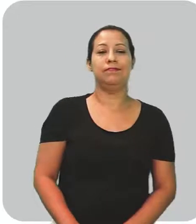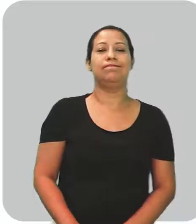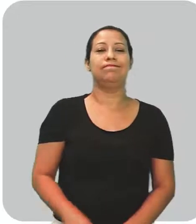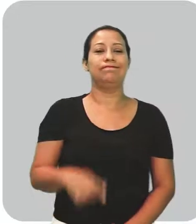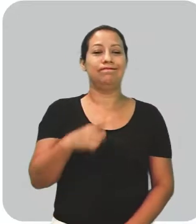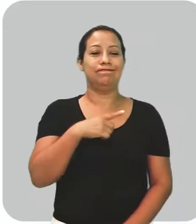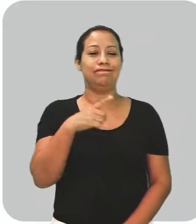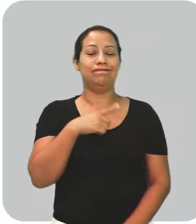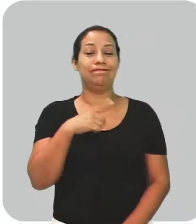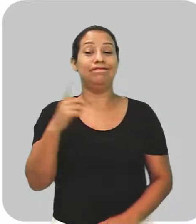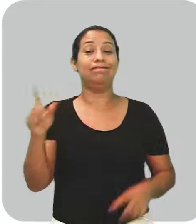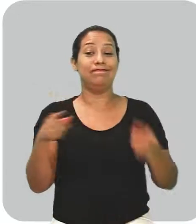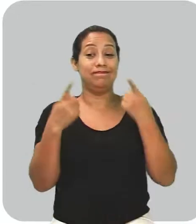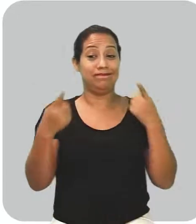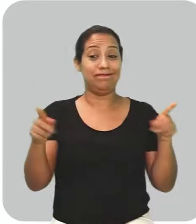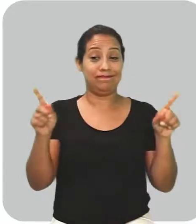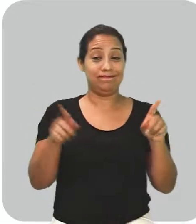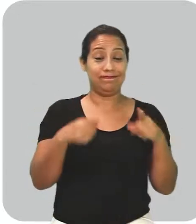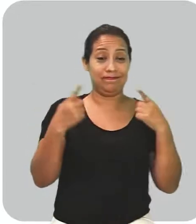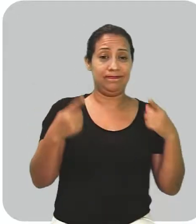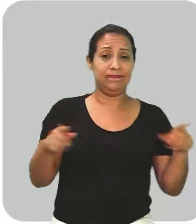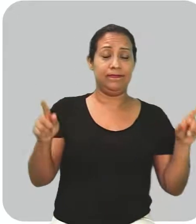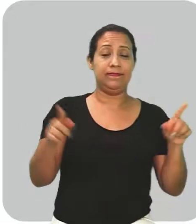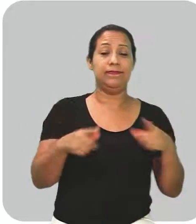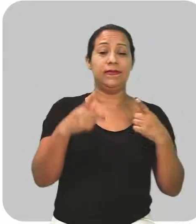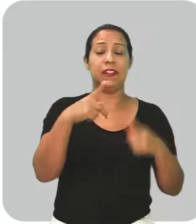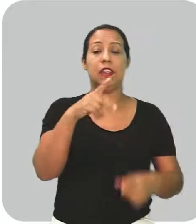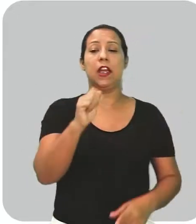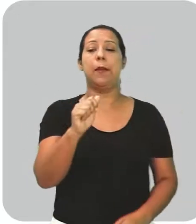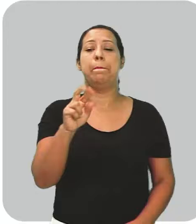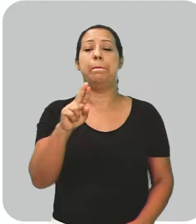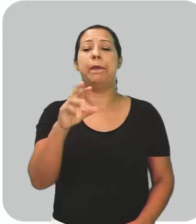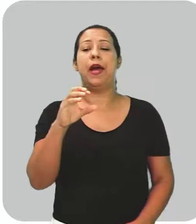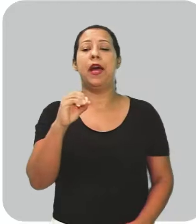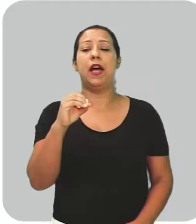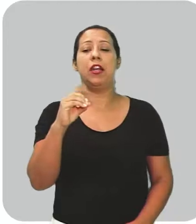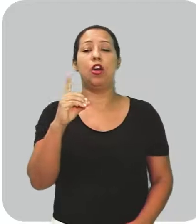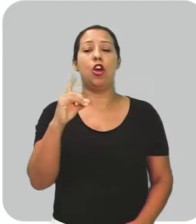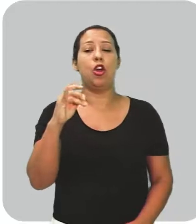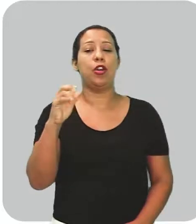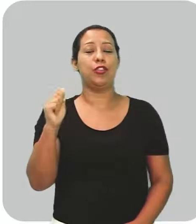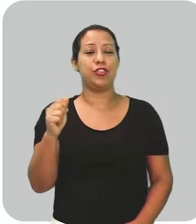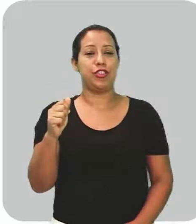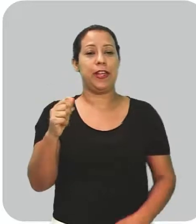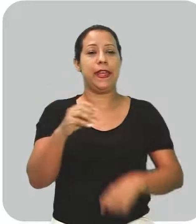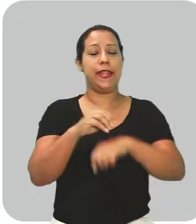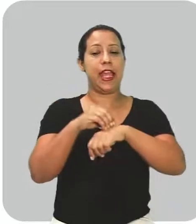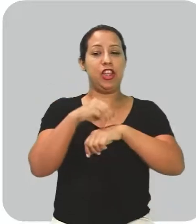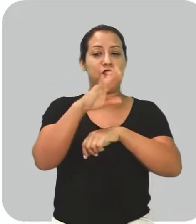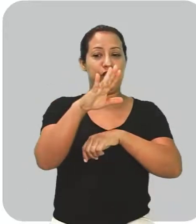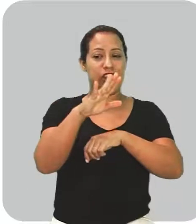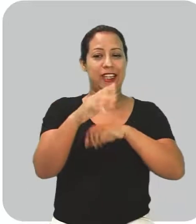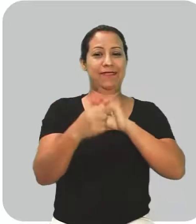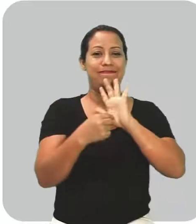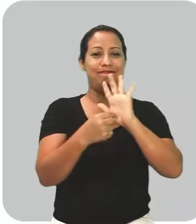paródia. Você pode estar fazendo uso, e aí a gente deixa como sugestão, tá?